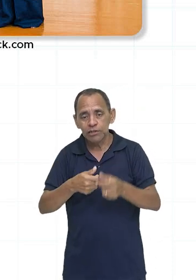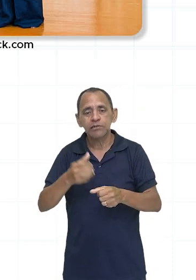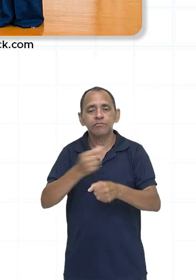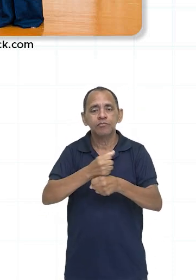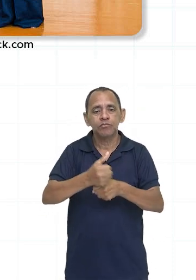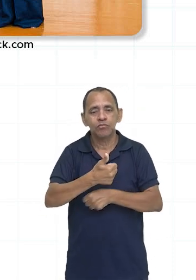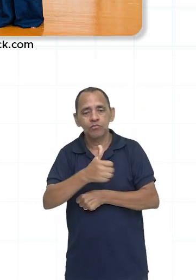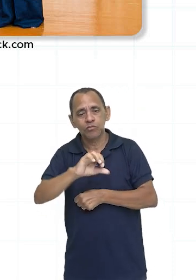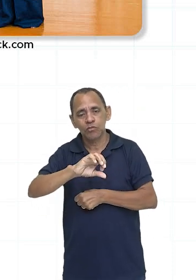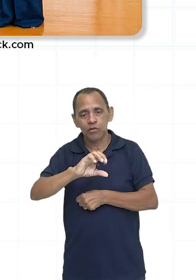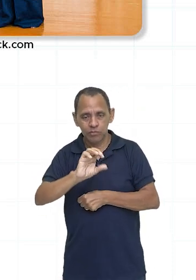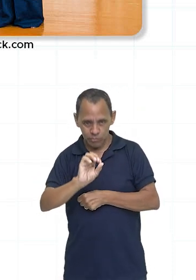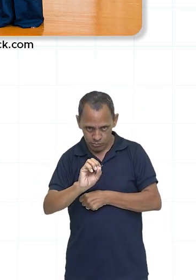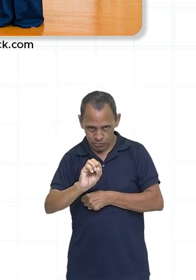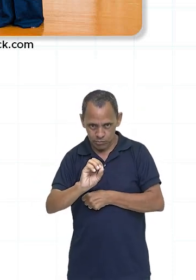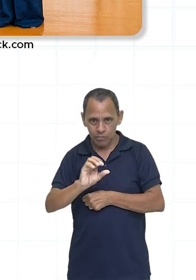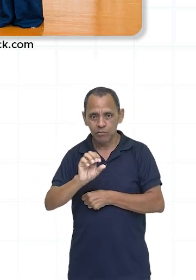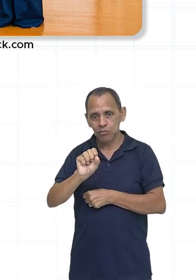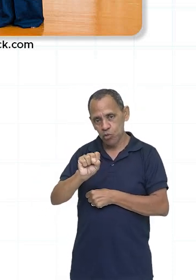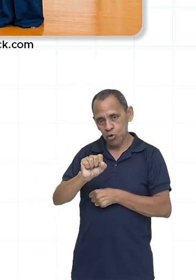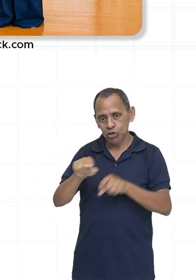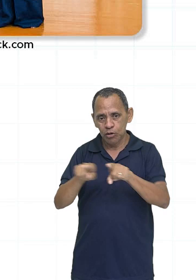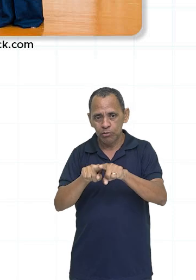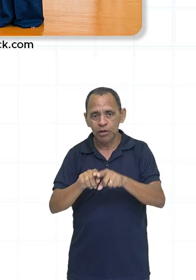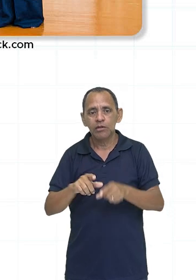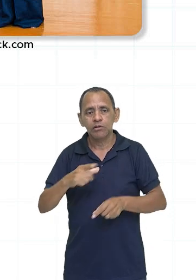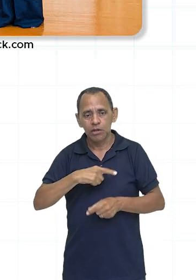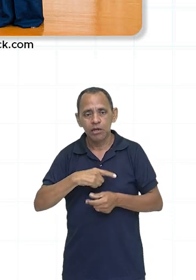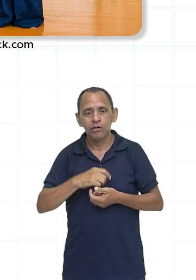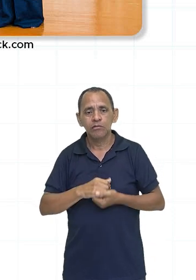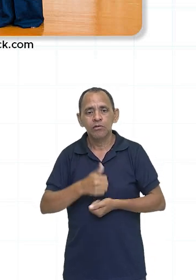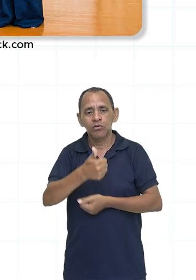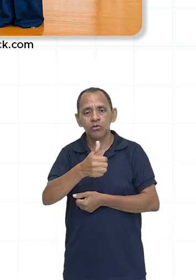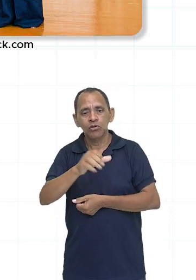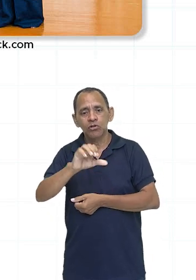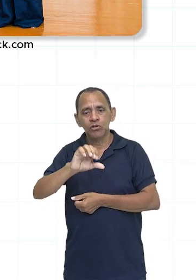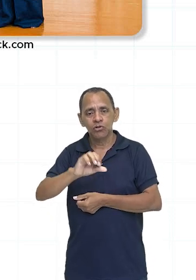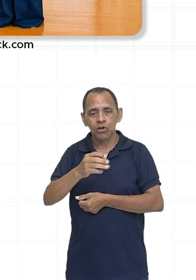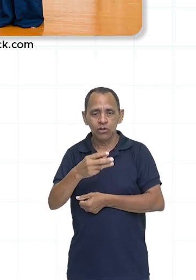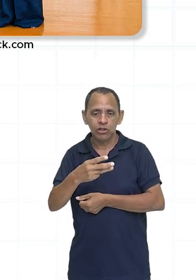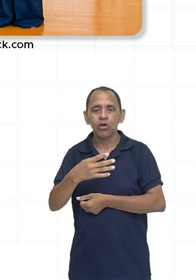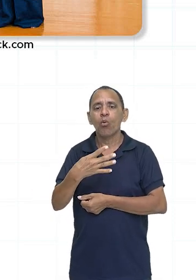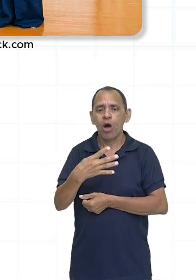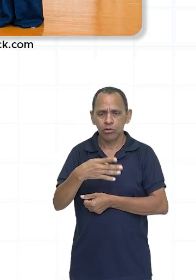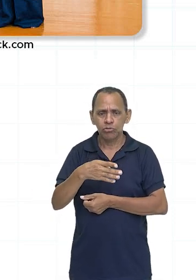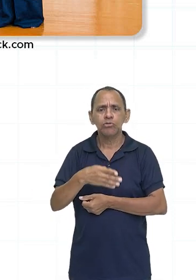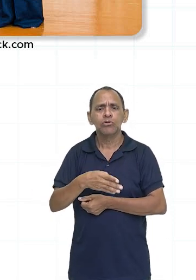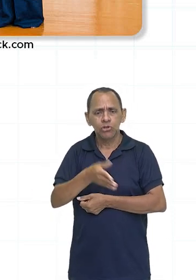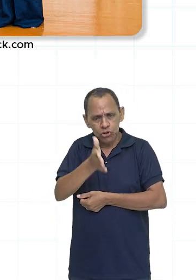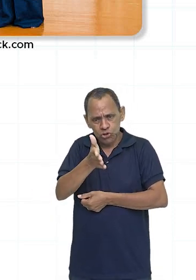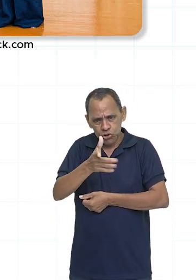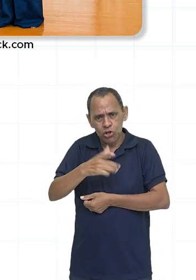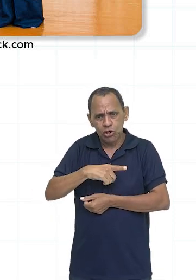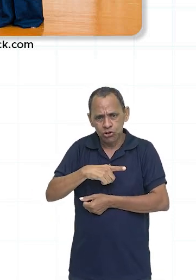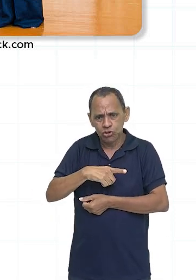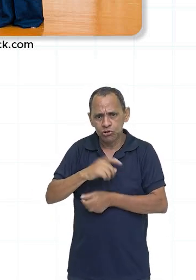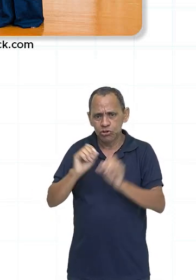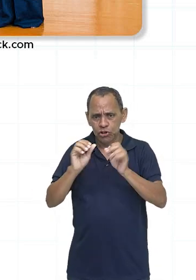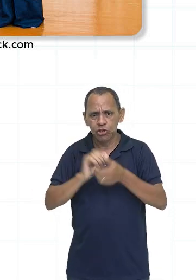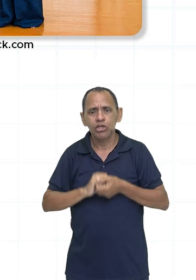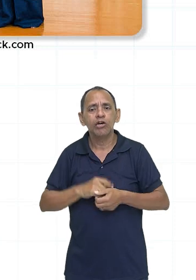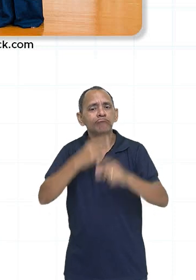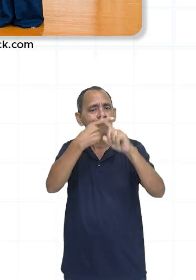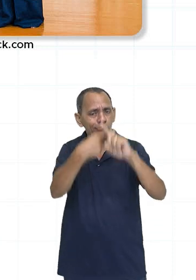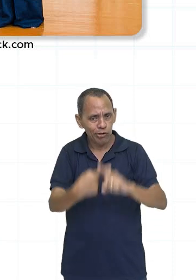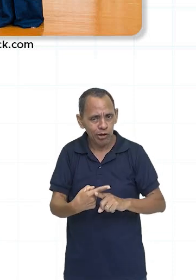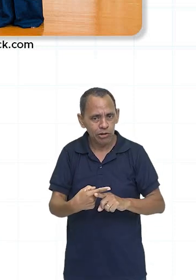Há registros de que em 1934 já havia campeonatos por aqui. O Kendo ele não é